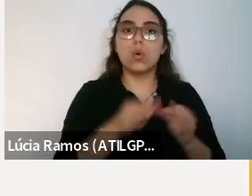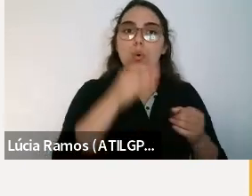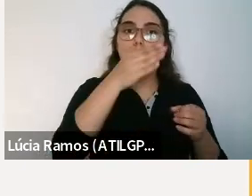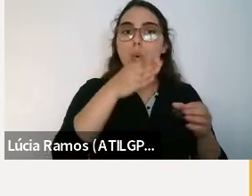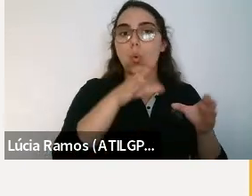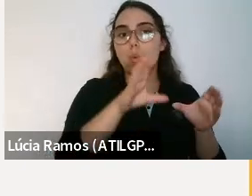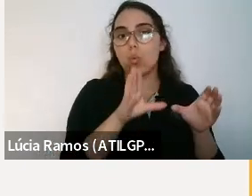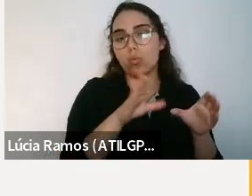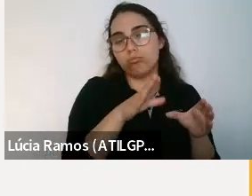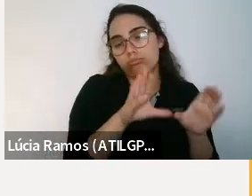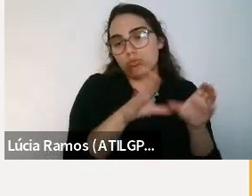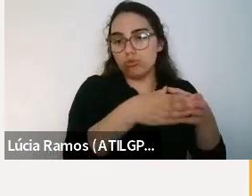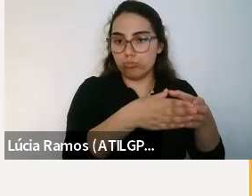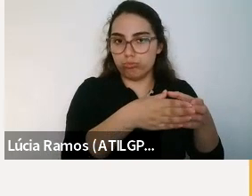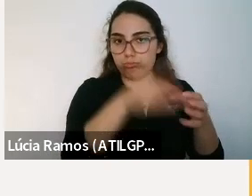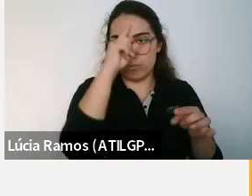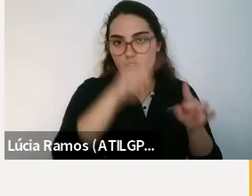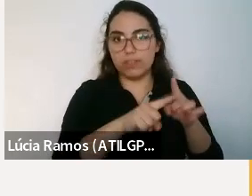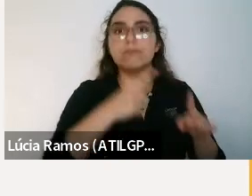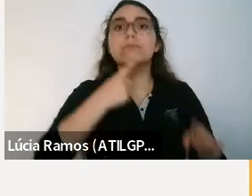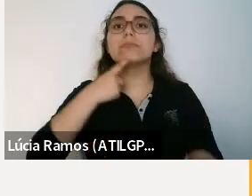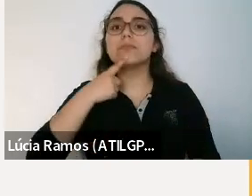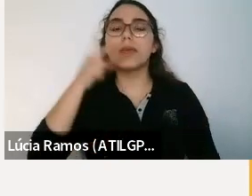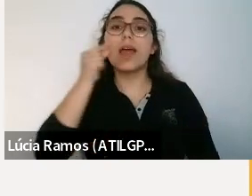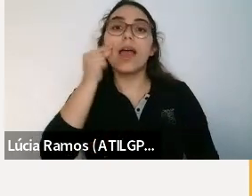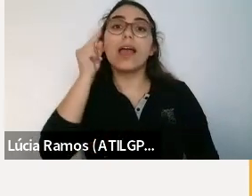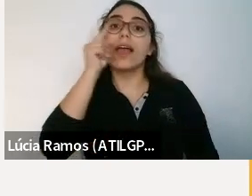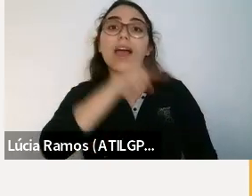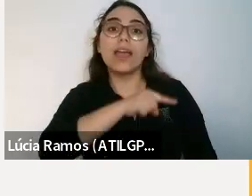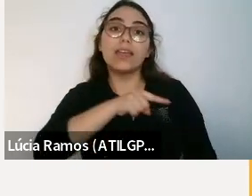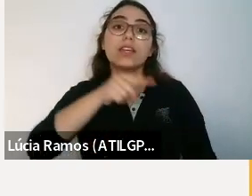identificação de situações de bullying ou de cyberbullying.